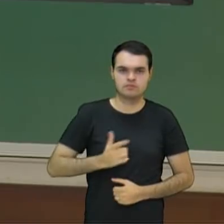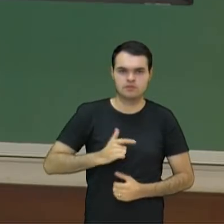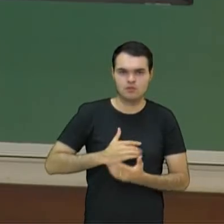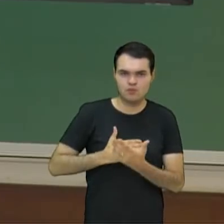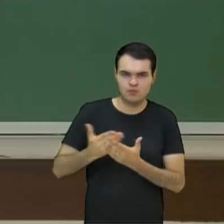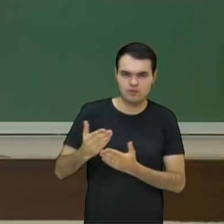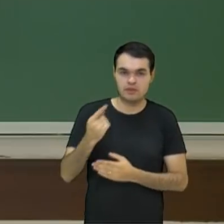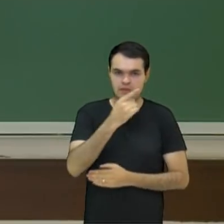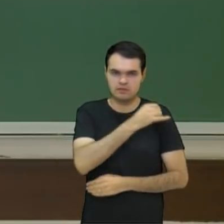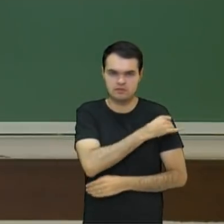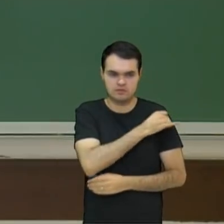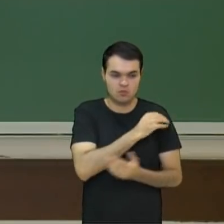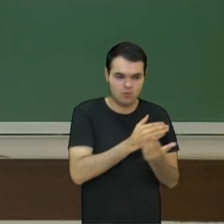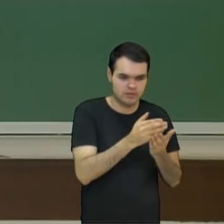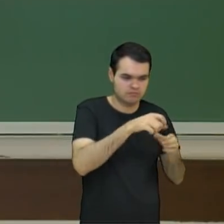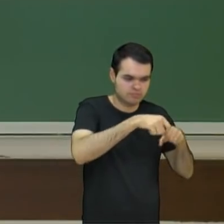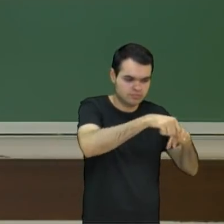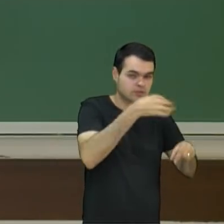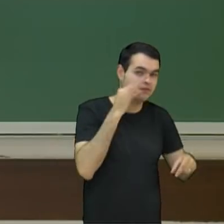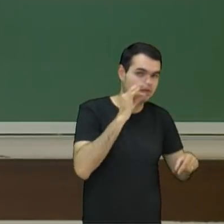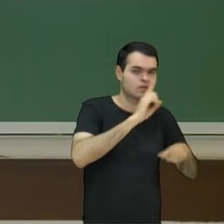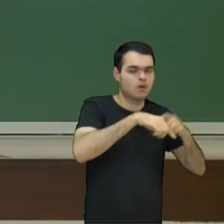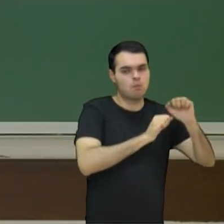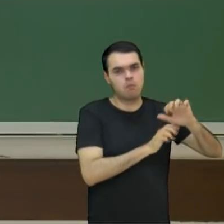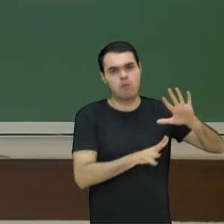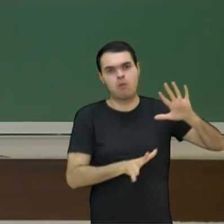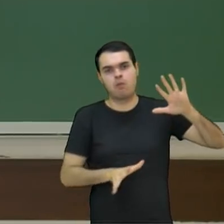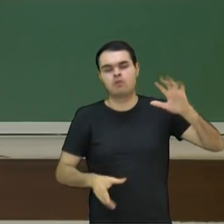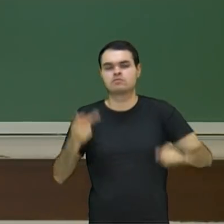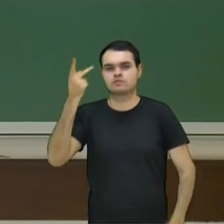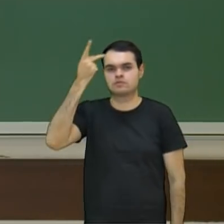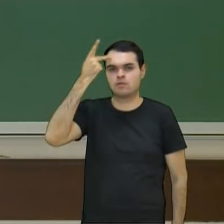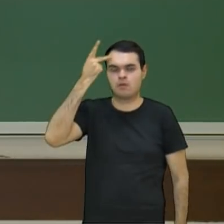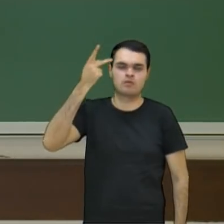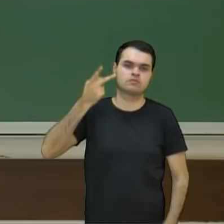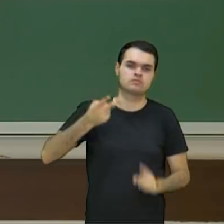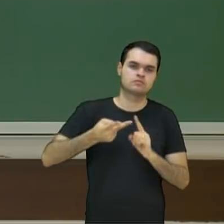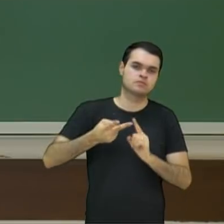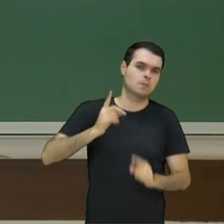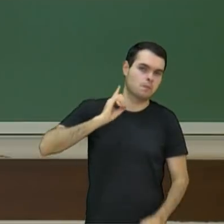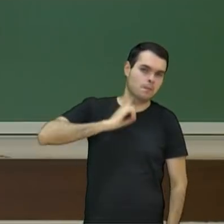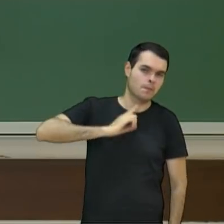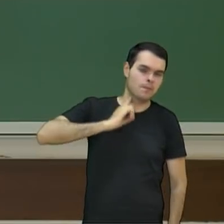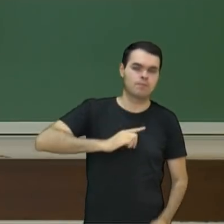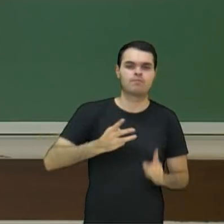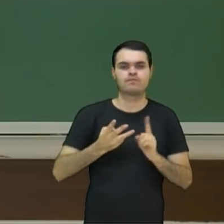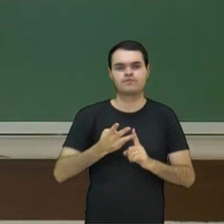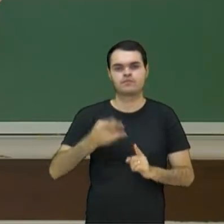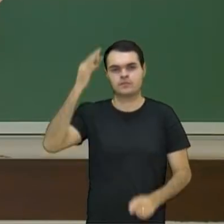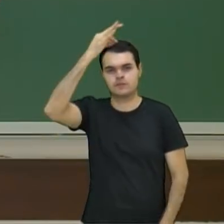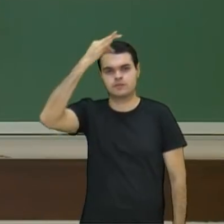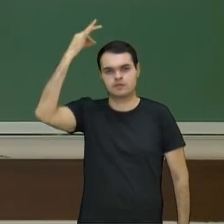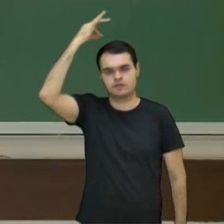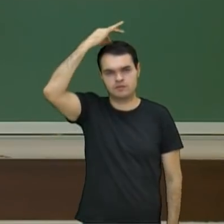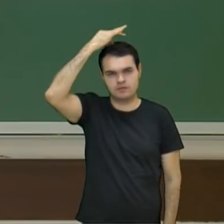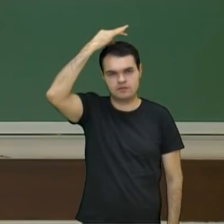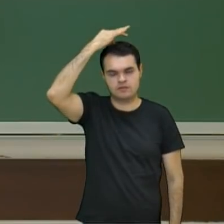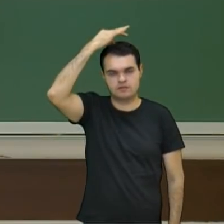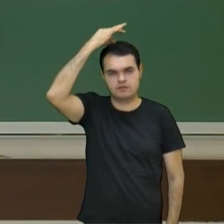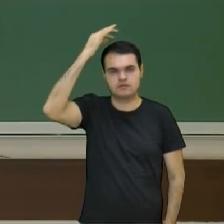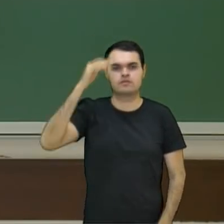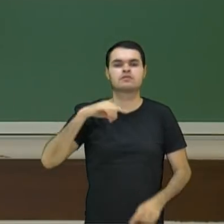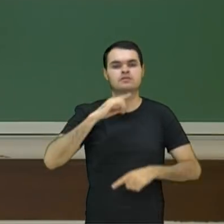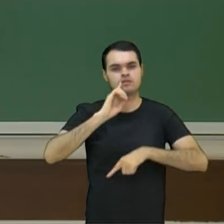café lá no Rio de Janeiro e depois a expansão para São Paulo, Minas Gerais, Espírito Santo e aí para